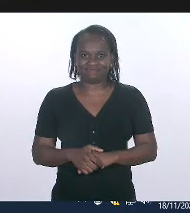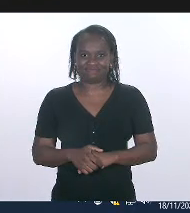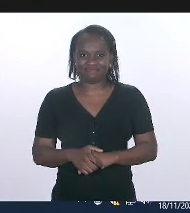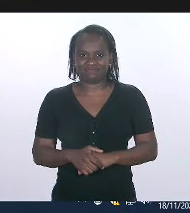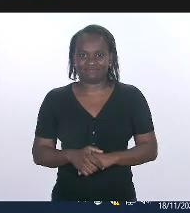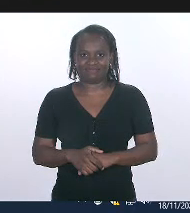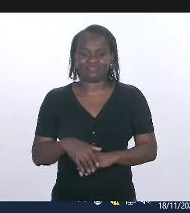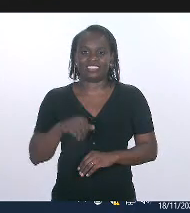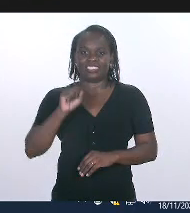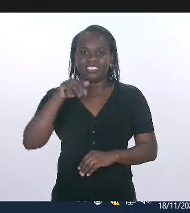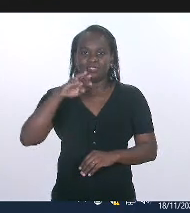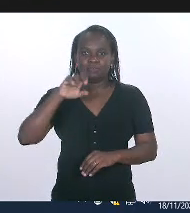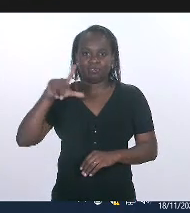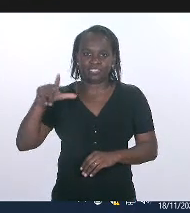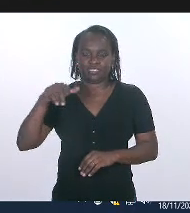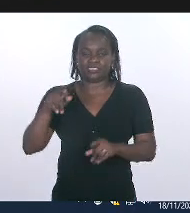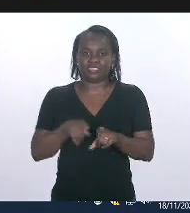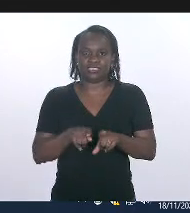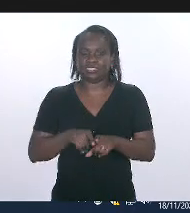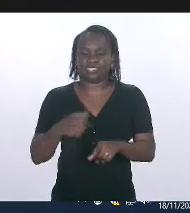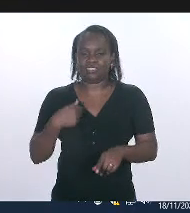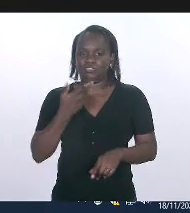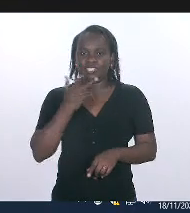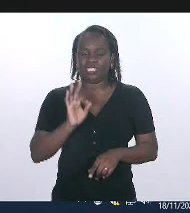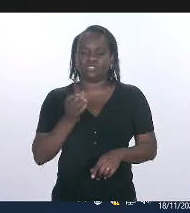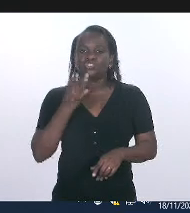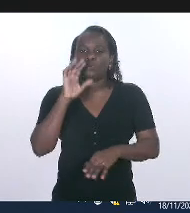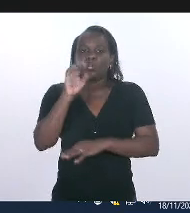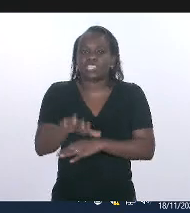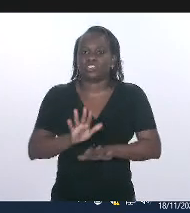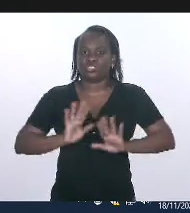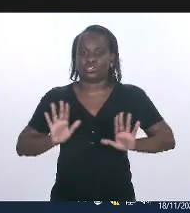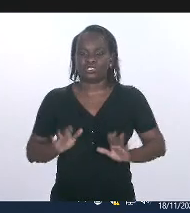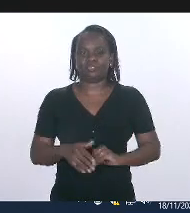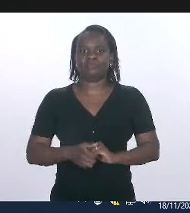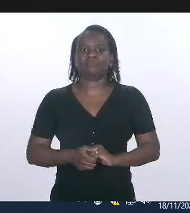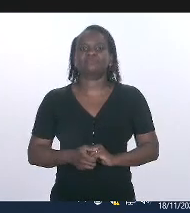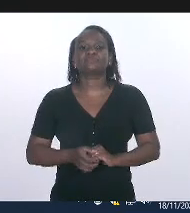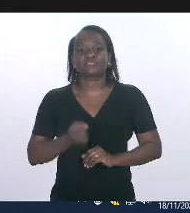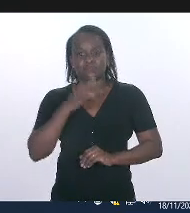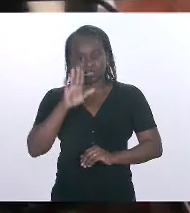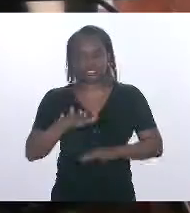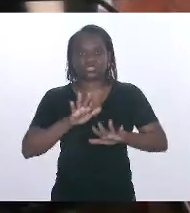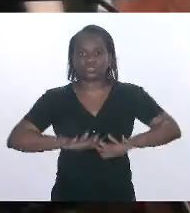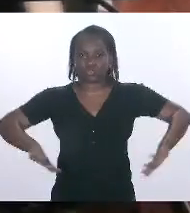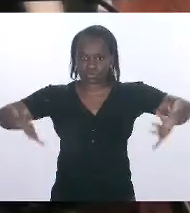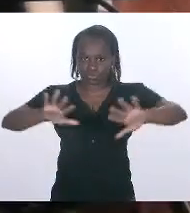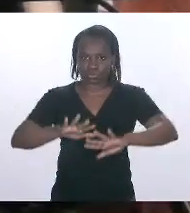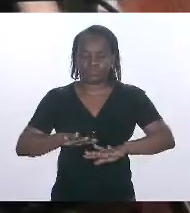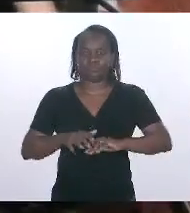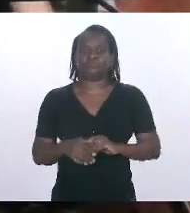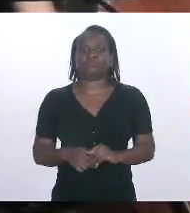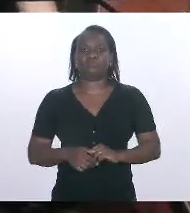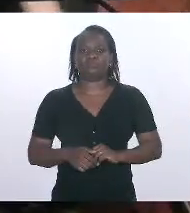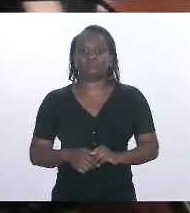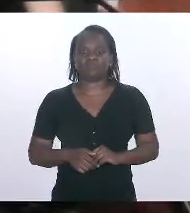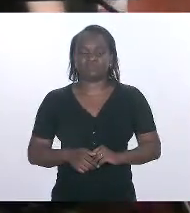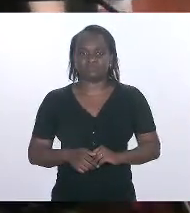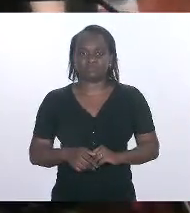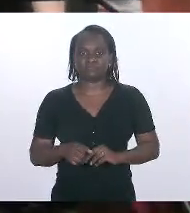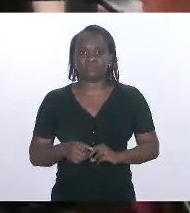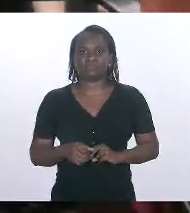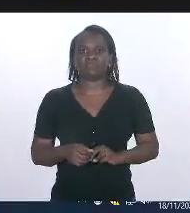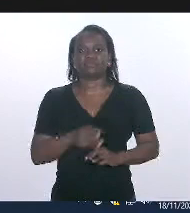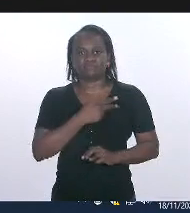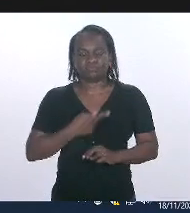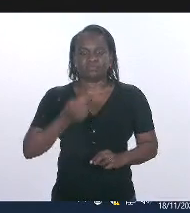Samuel Malafaia. Não vou falar não. Estou dando boa tarde a todos. Boa tarde a todas e a todos. Boa tarde,